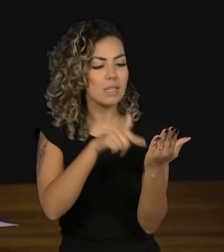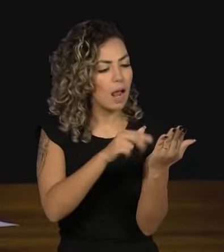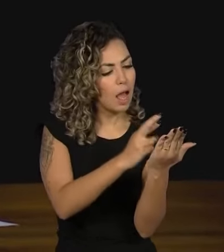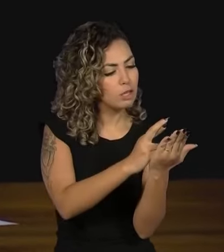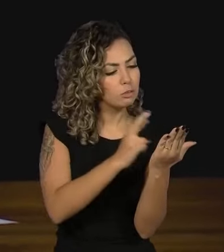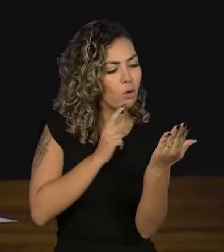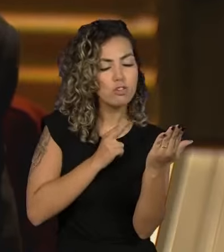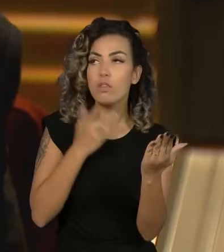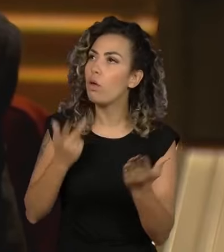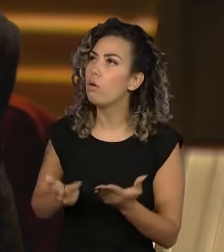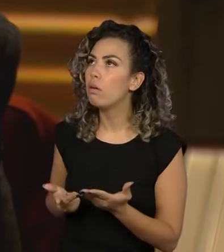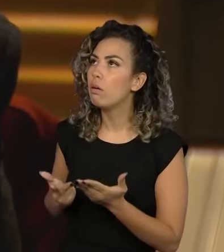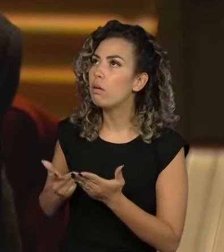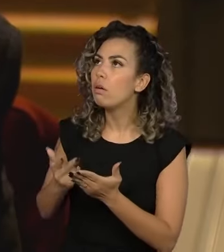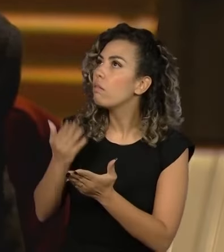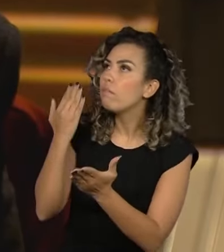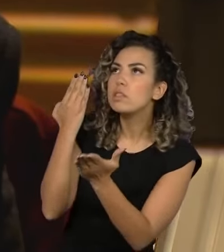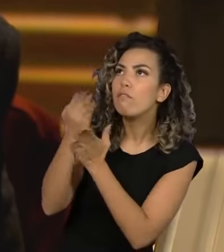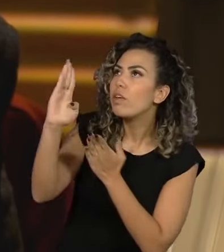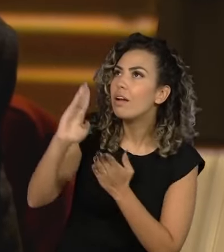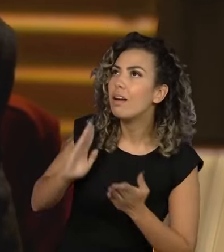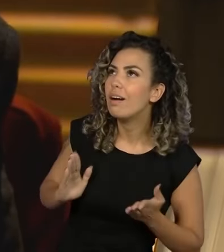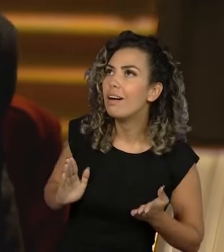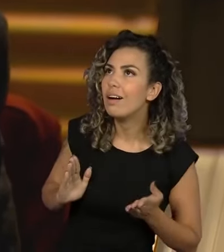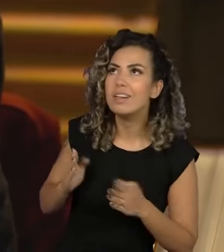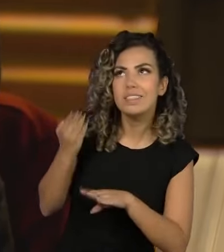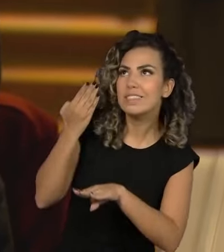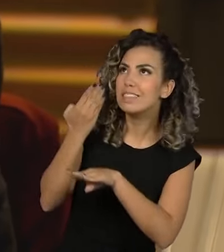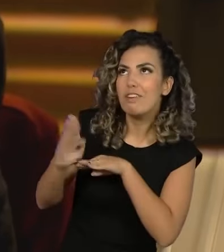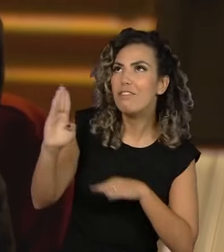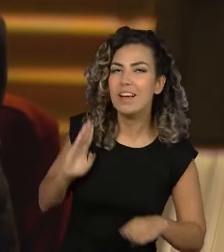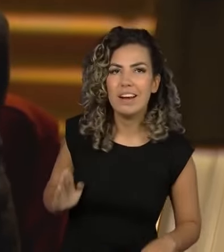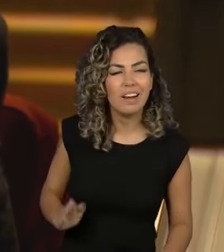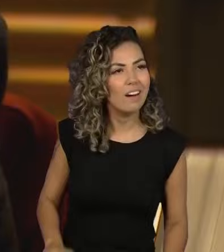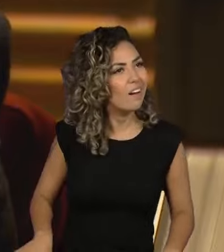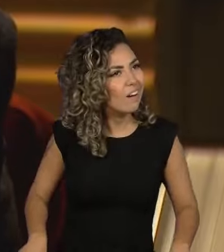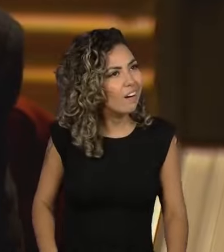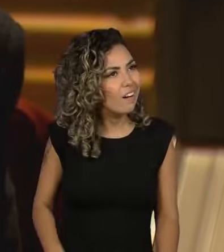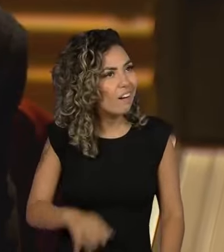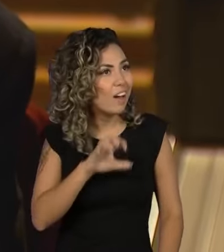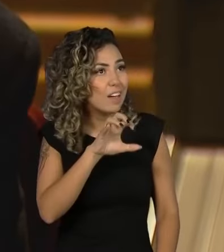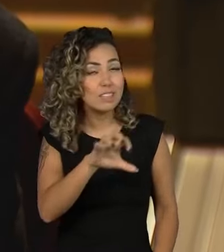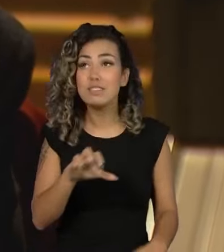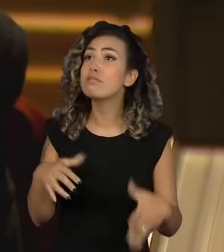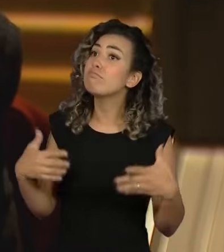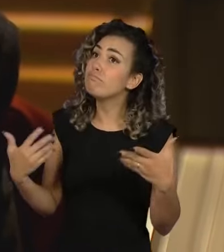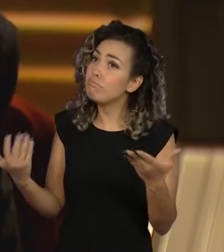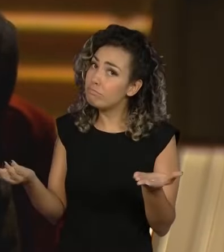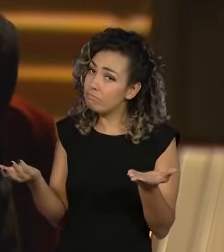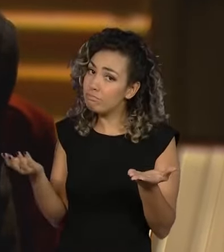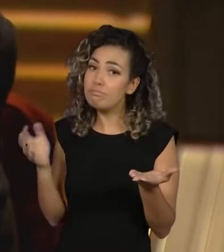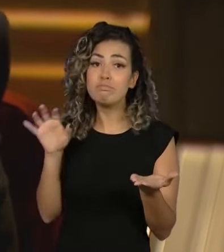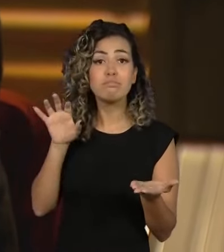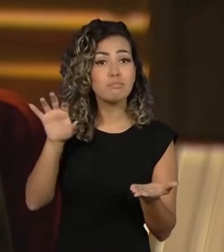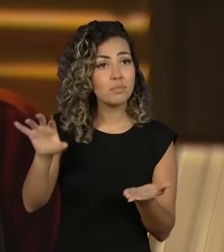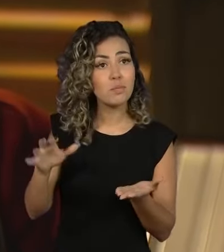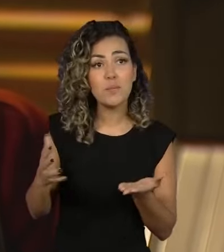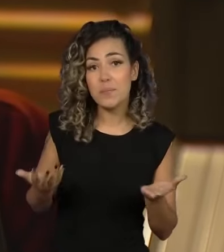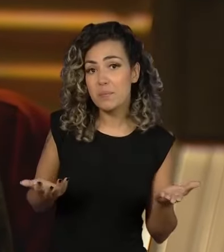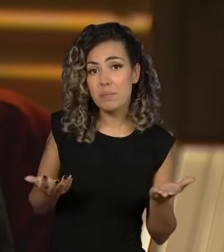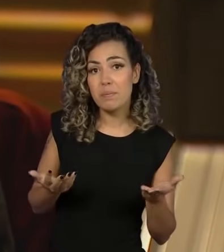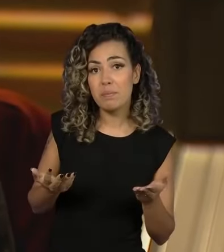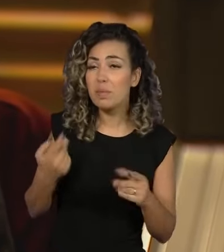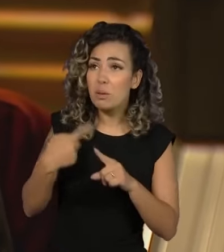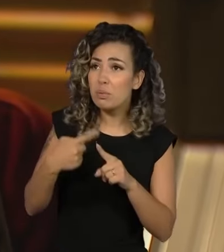vira Exatamente é isso você olha quando o entrevistador é assim não precisa de